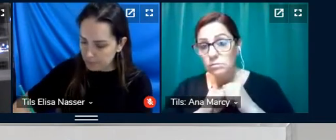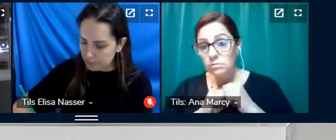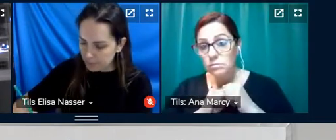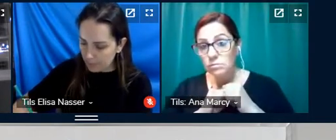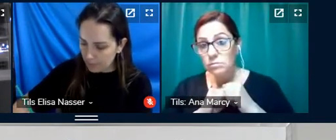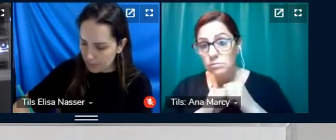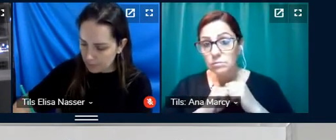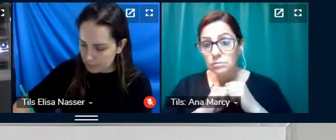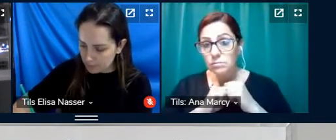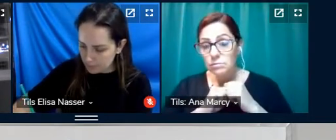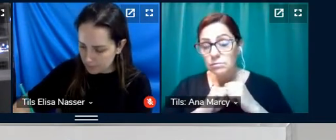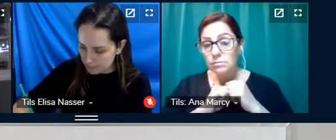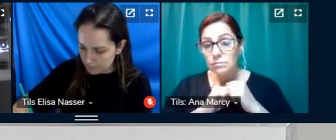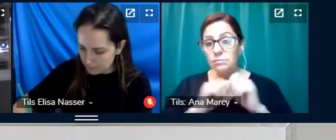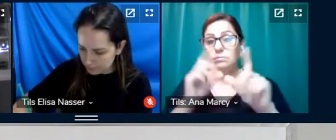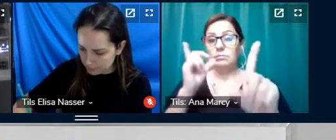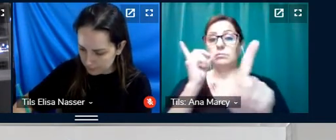Ó.